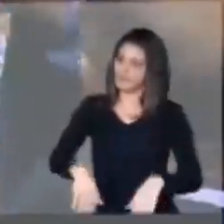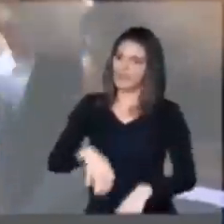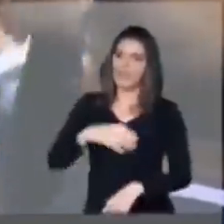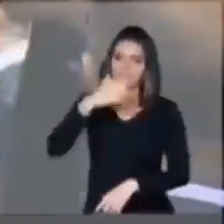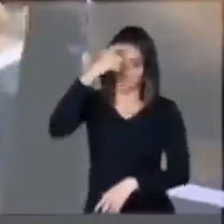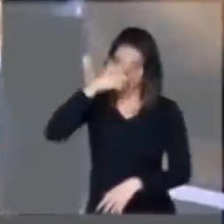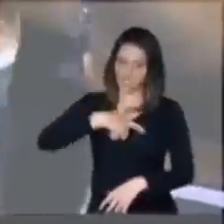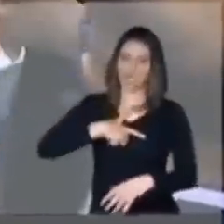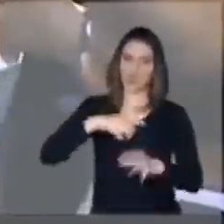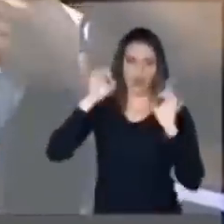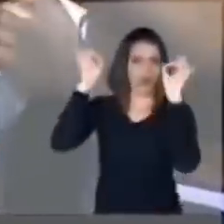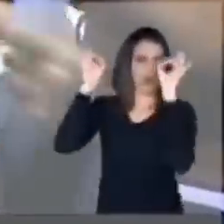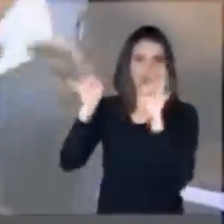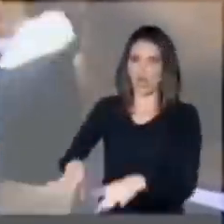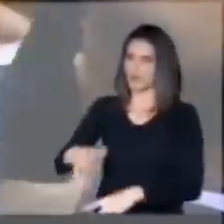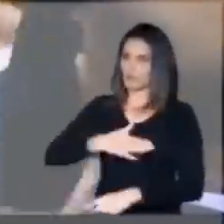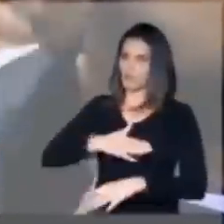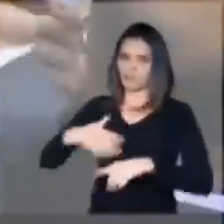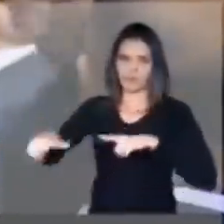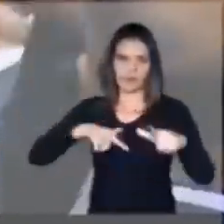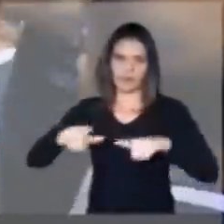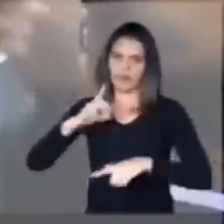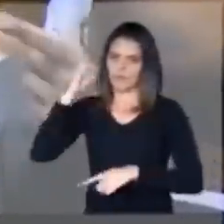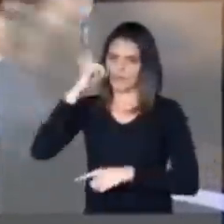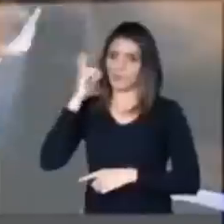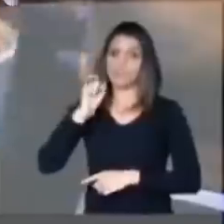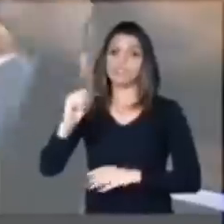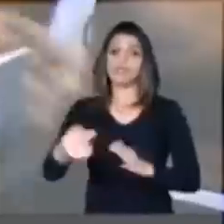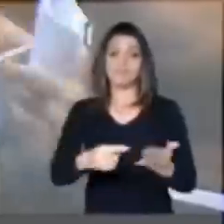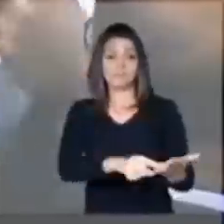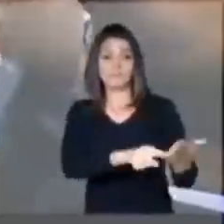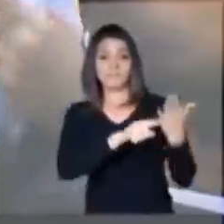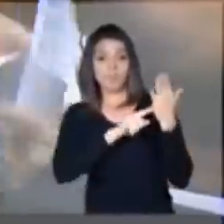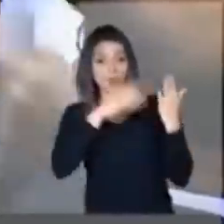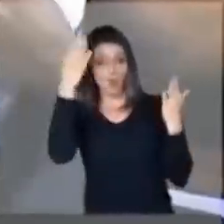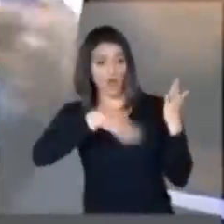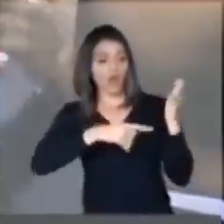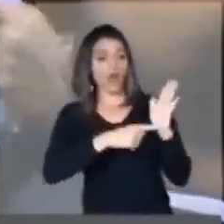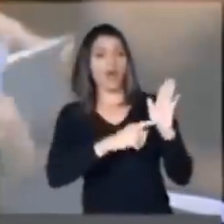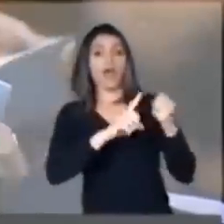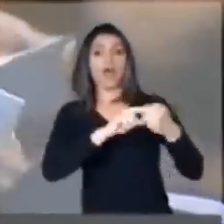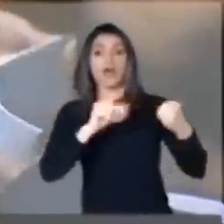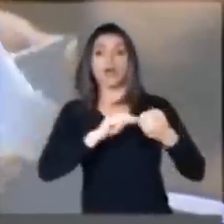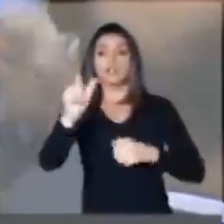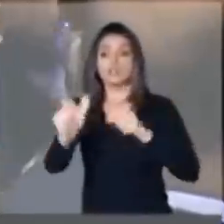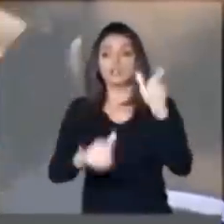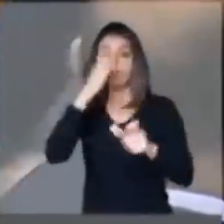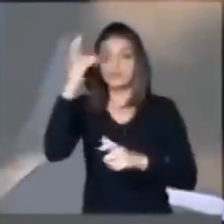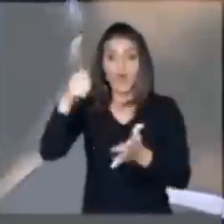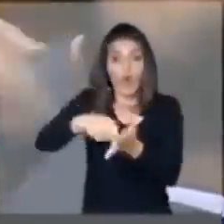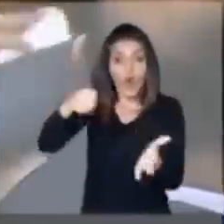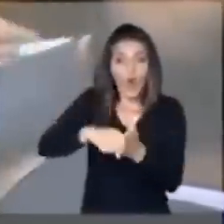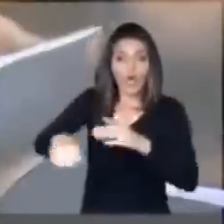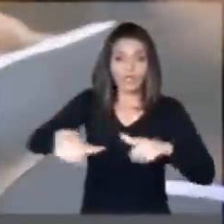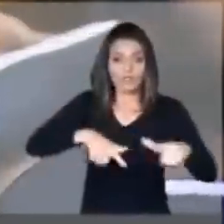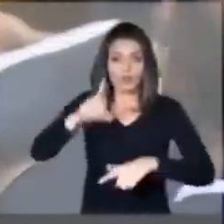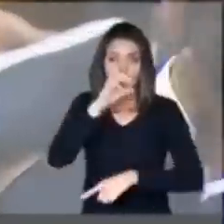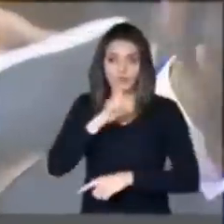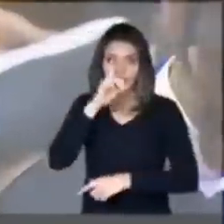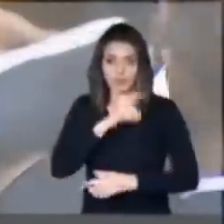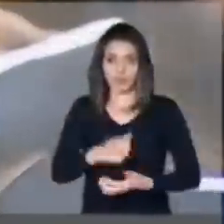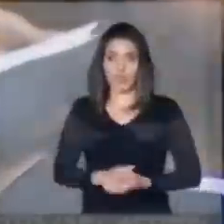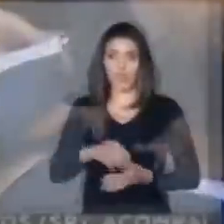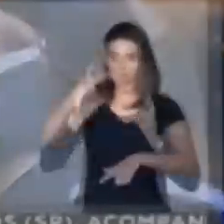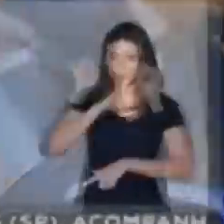me mostrarem um artigo que diz: o trabalhador é obrigado a trabalhar aos domingos. E ainda me filio ao Partido dos